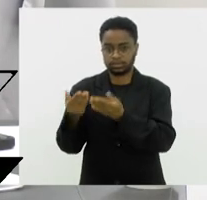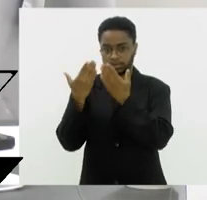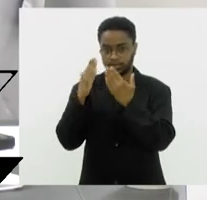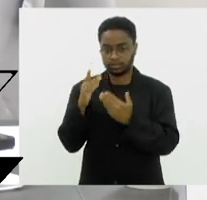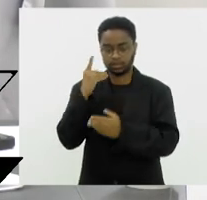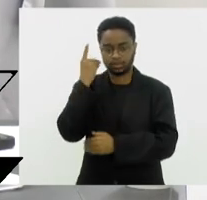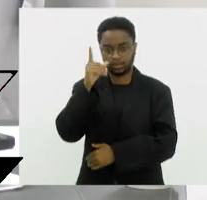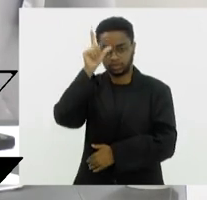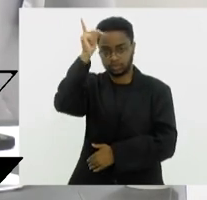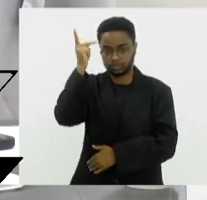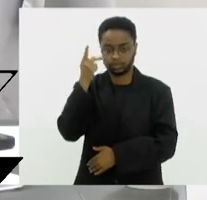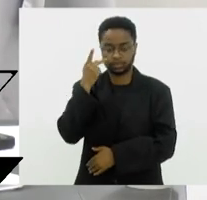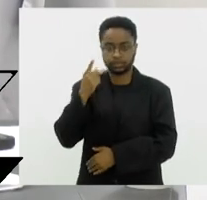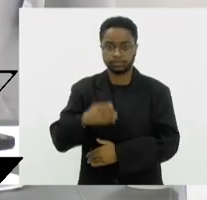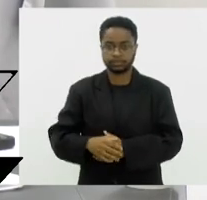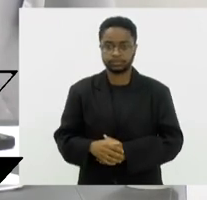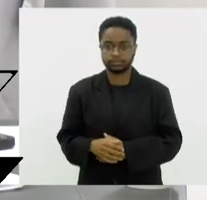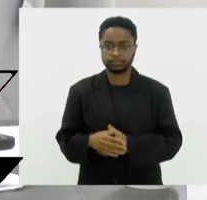Paulo.